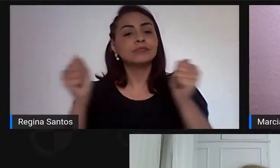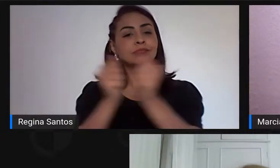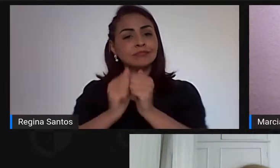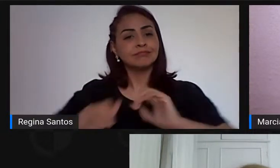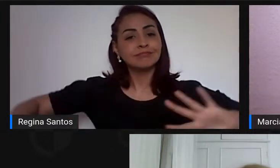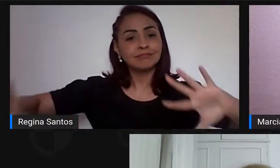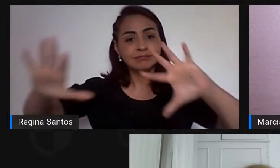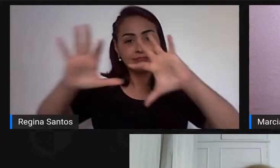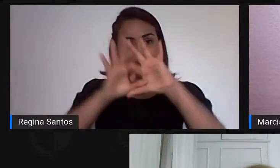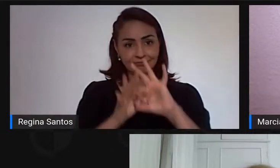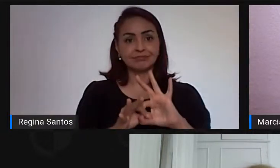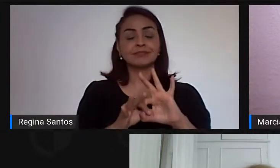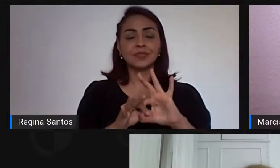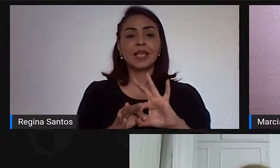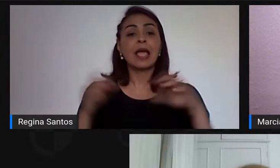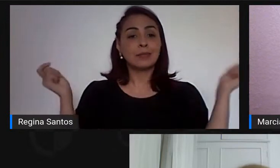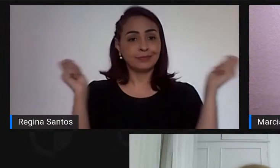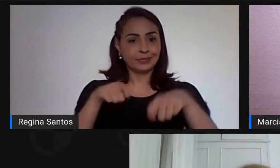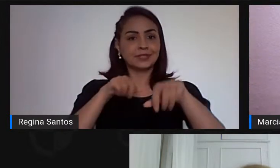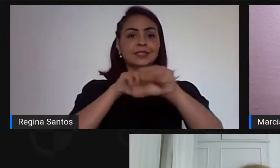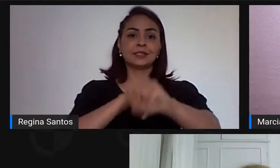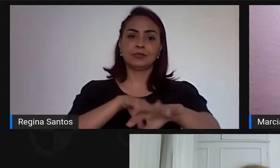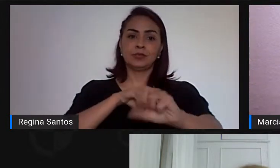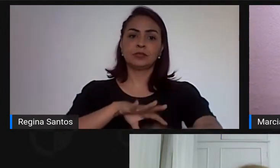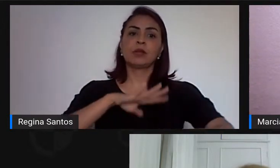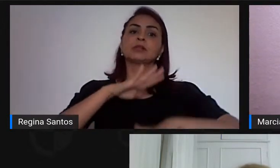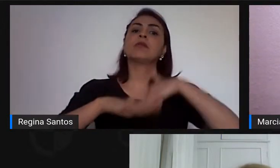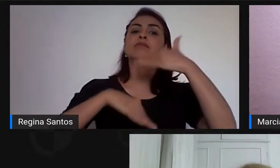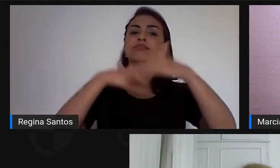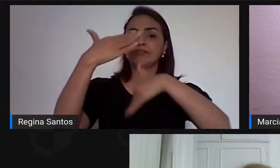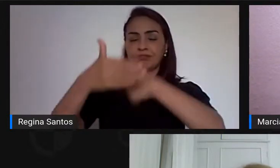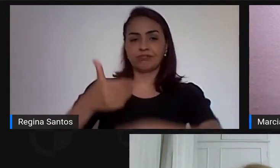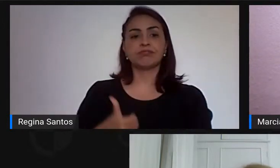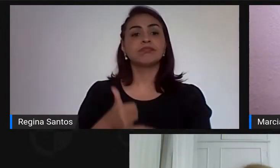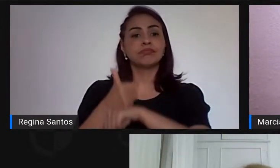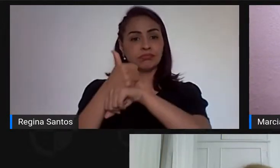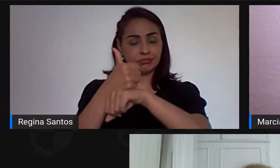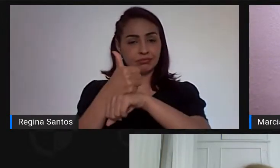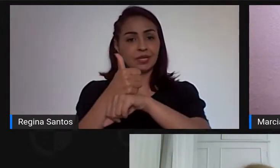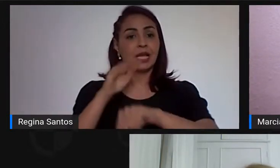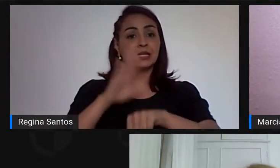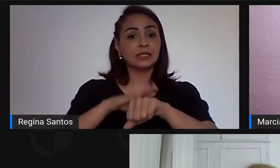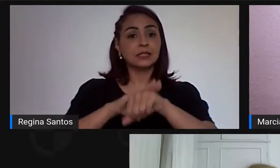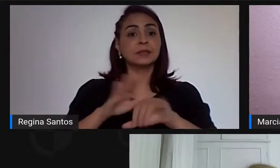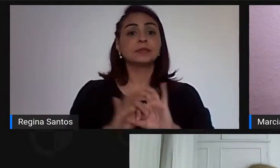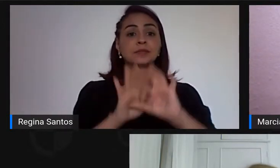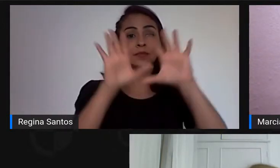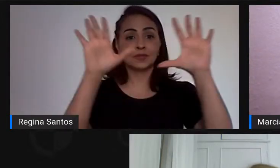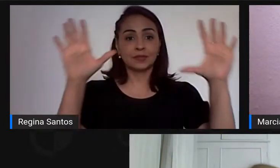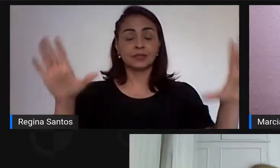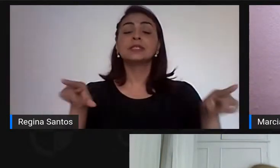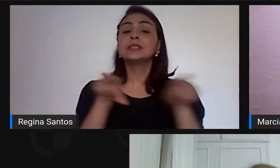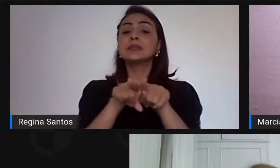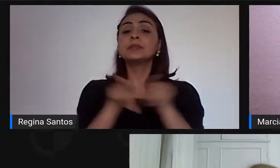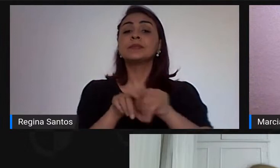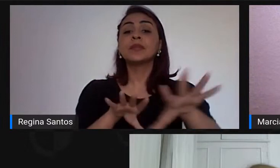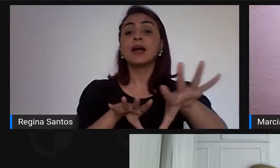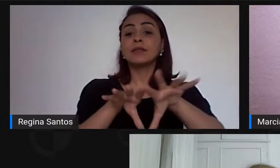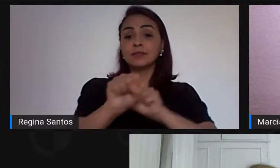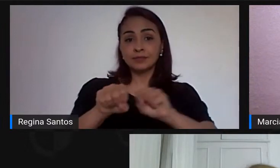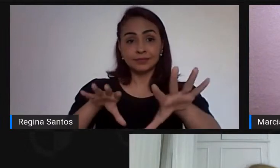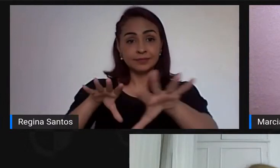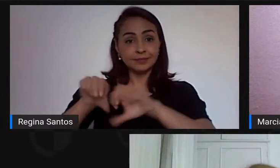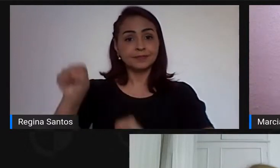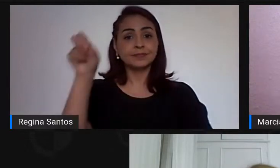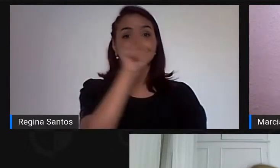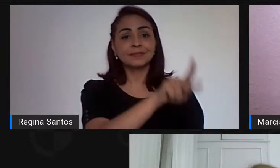caminhe, mas eu acho também que a formação dos professores, né?